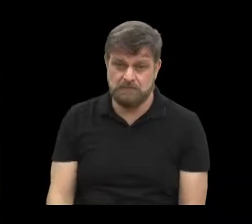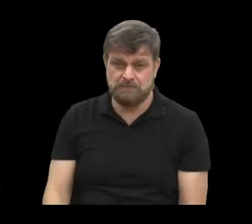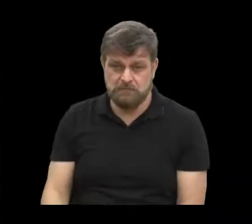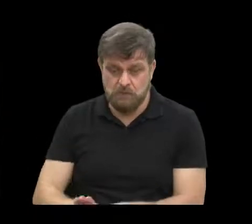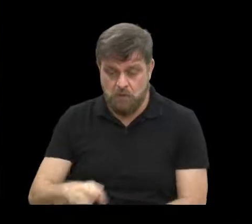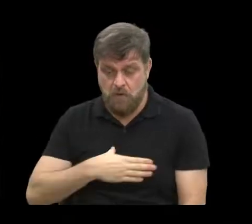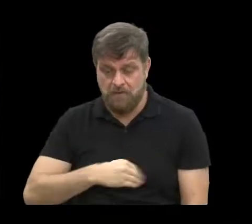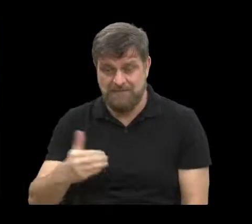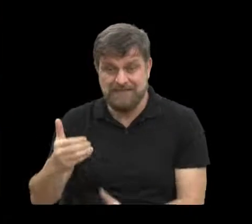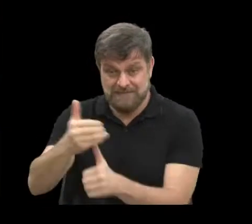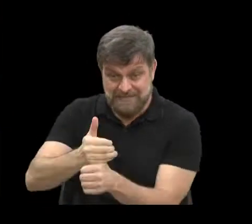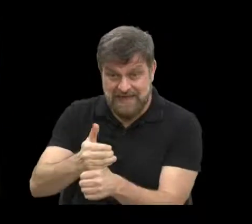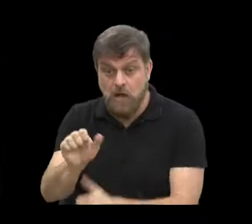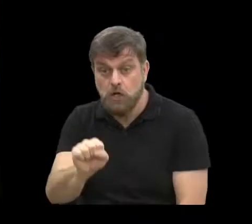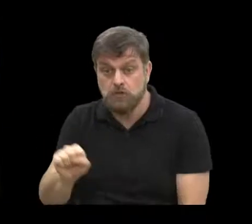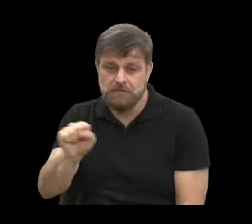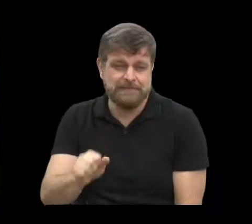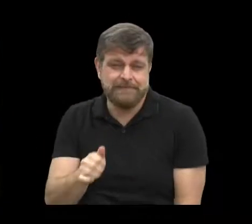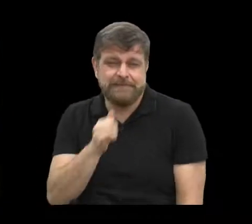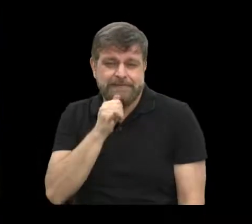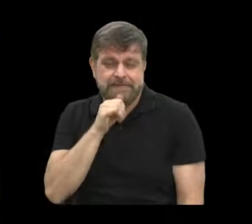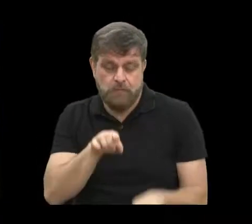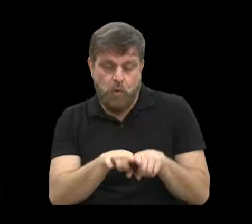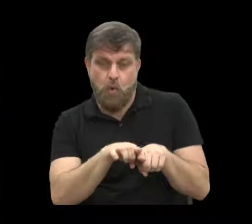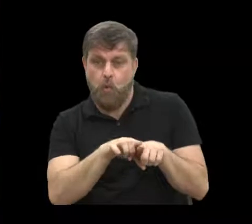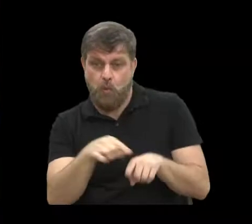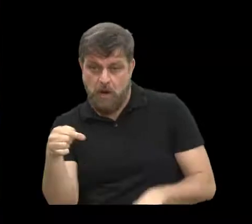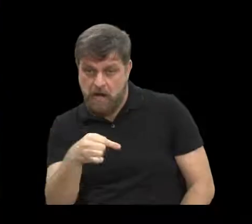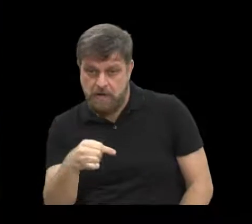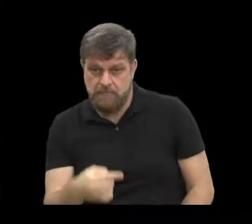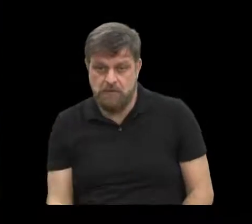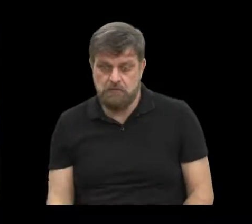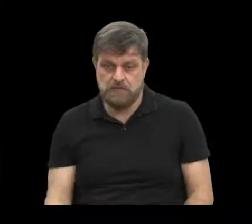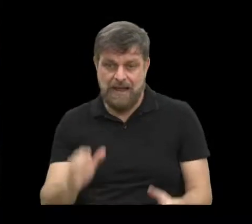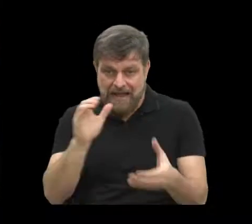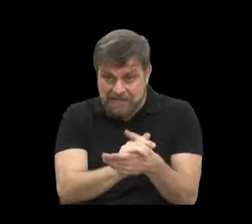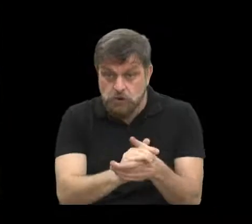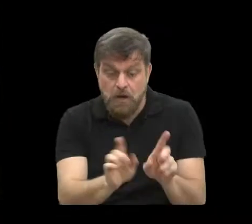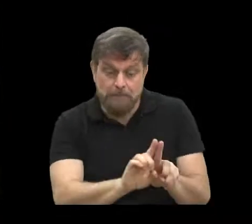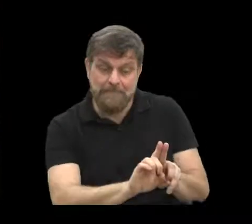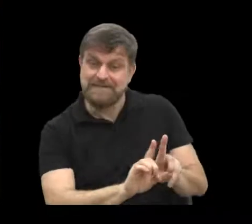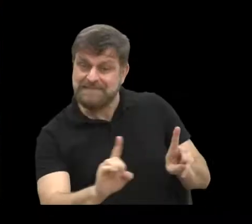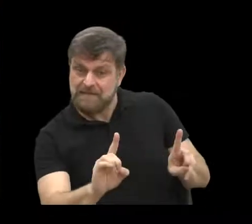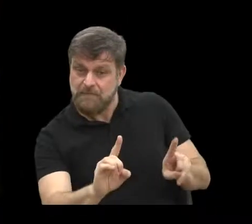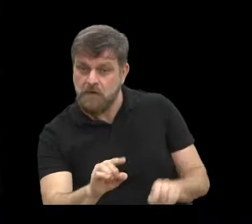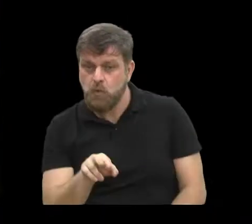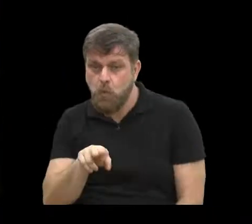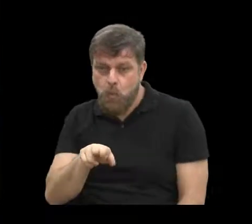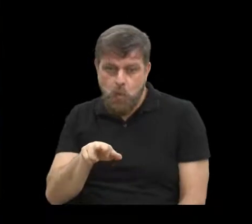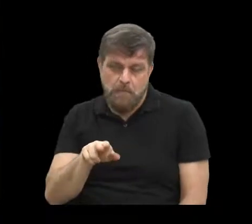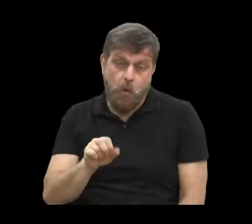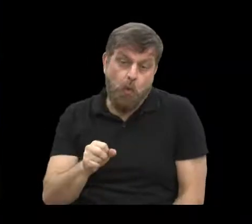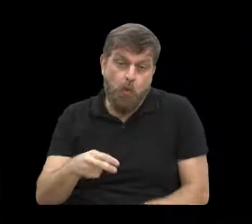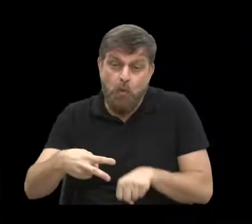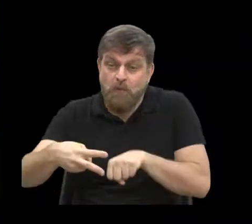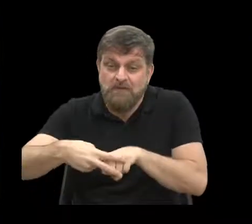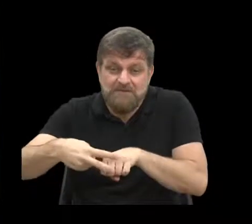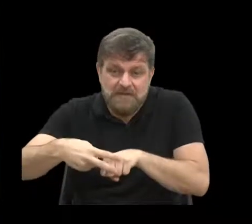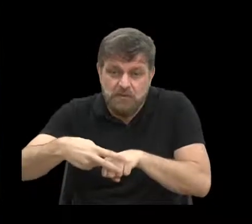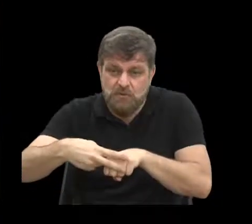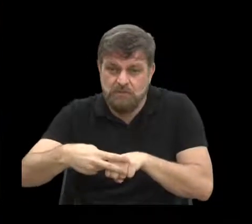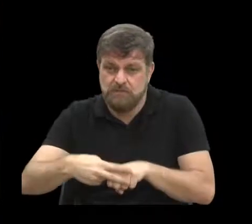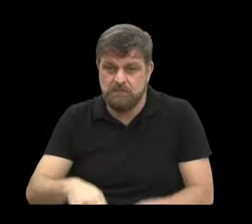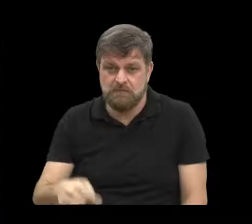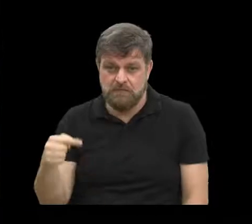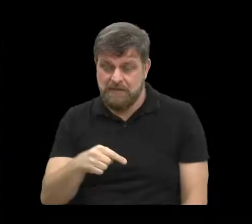que tenha um irmão na casa que seja divorciado, né? Ou viúvo, deixou de